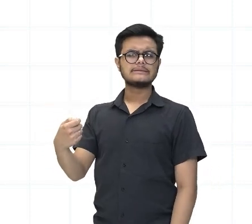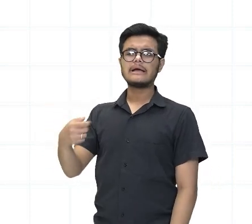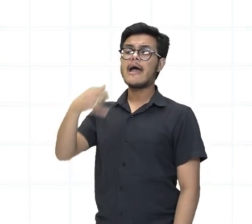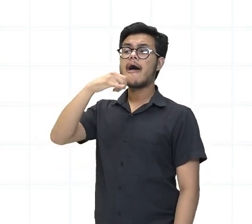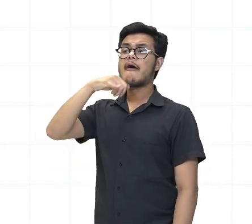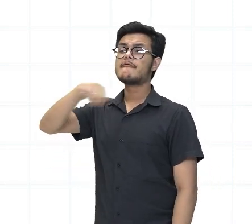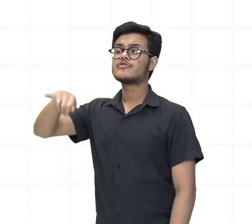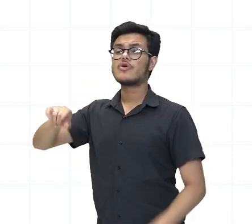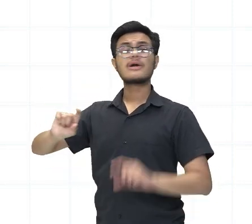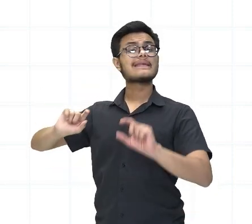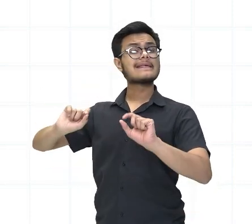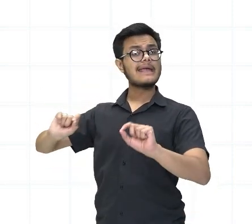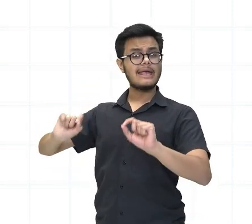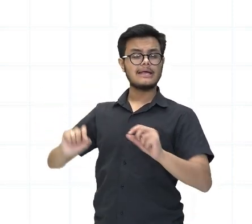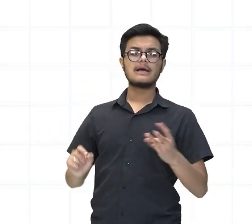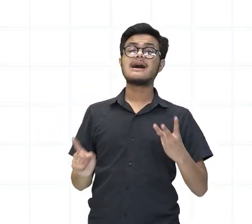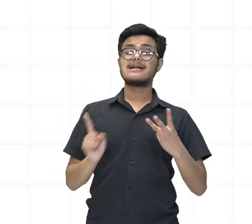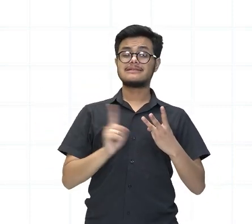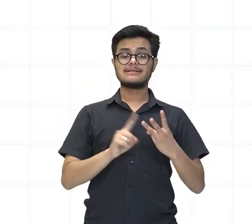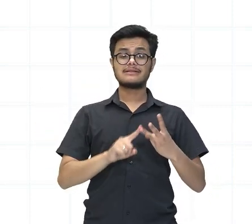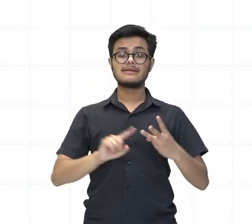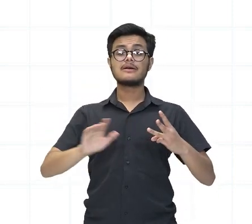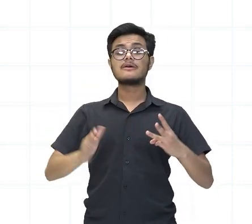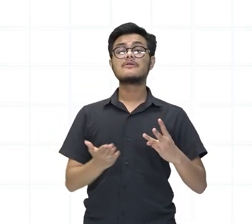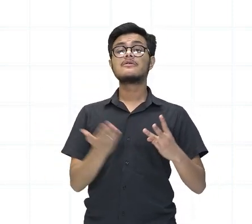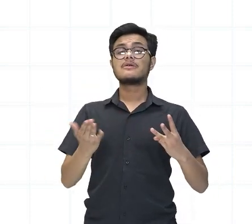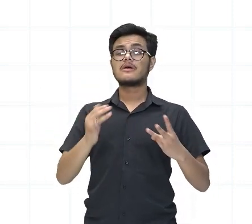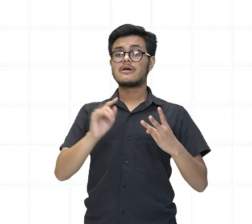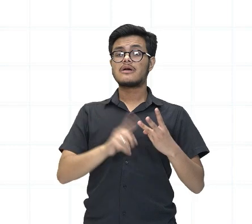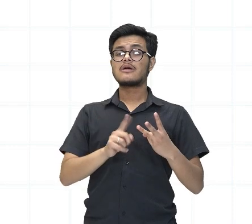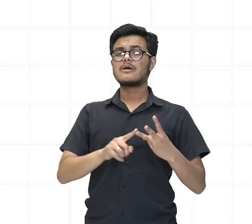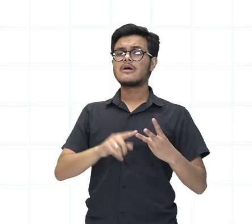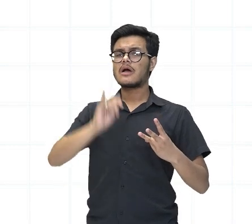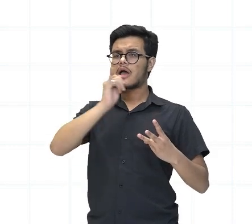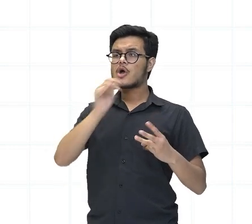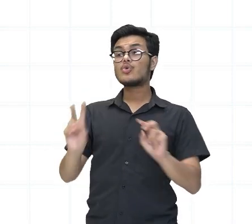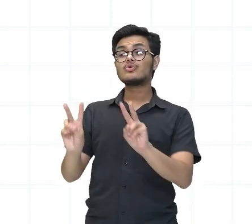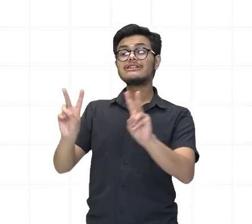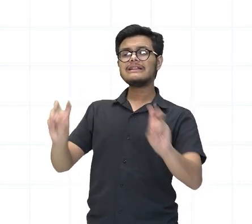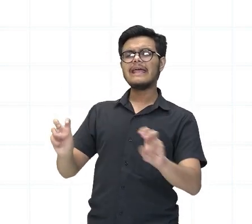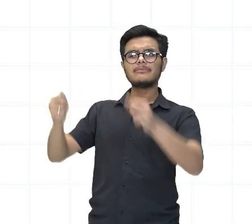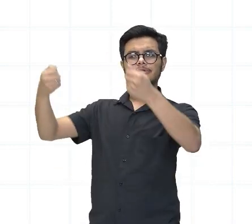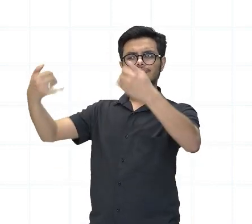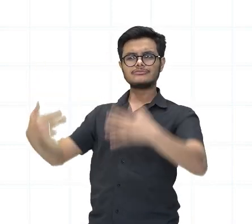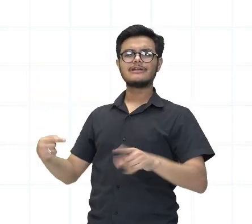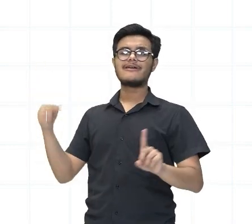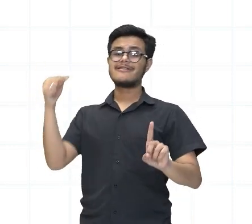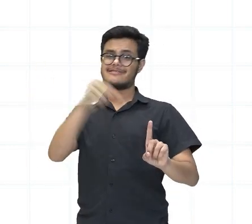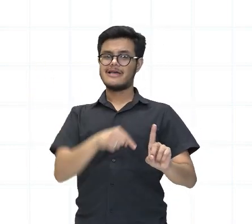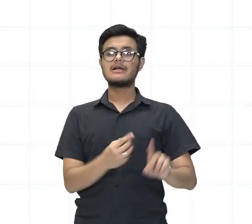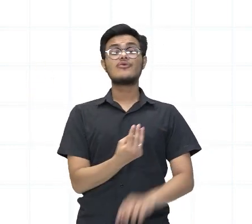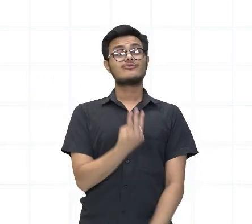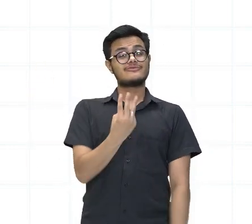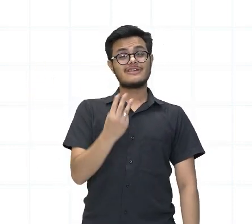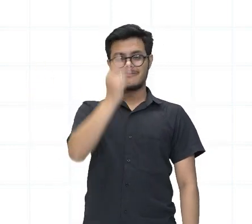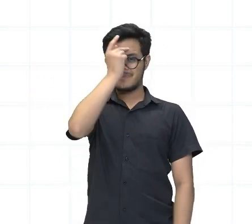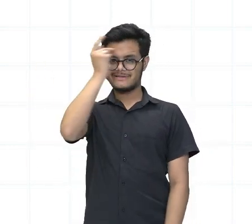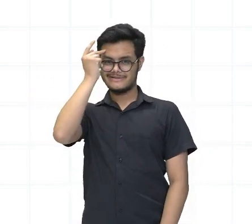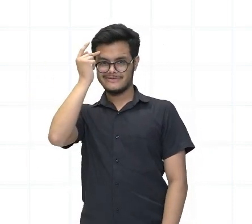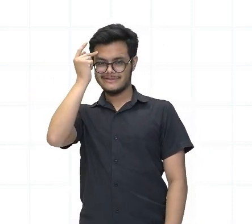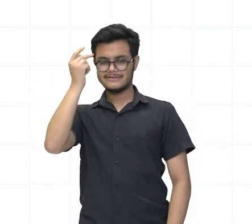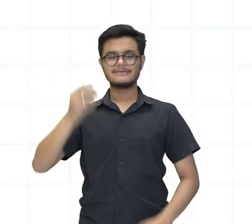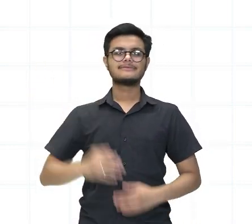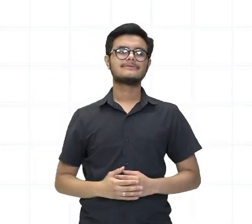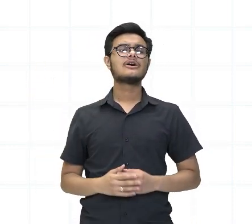do discurso. E a terceira pessoa é a pessoa sobre quem se fala, né? E aí, neste caso, podemos dizer que é